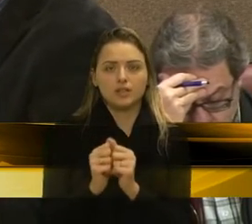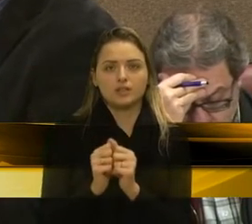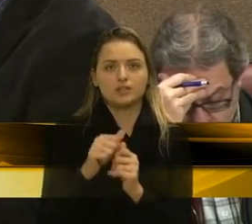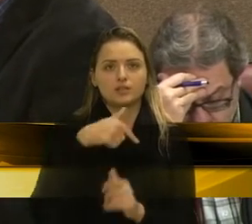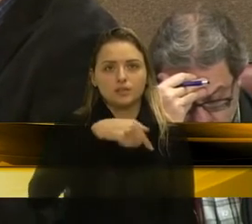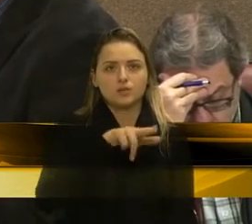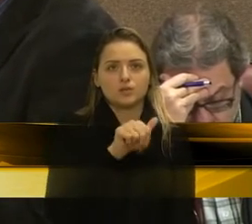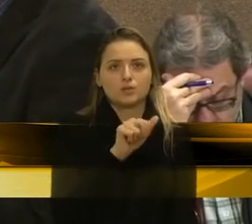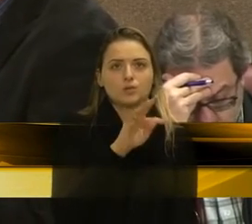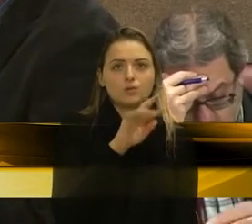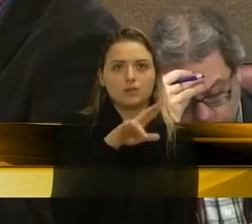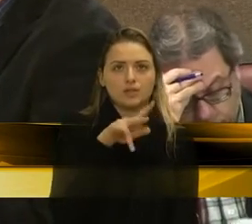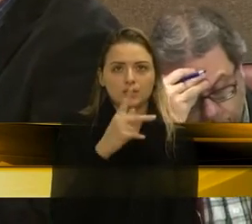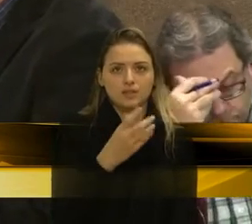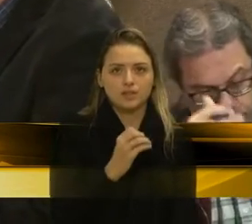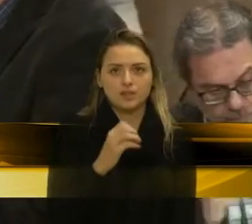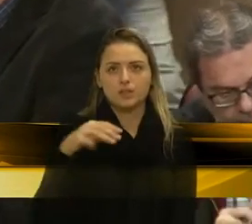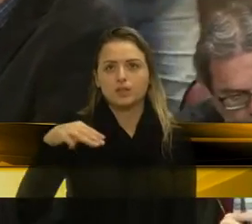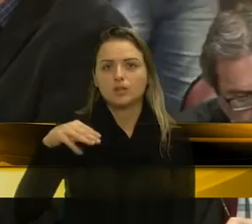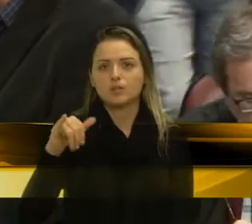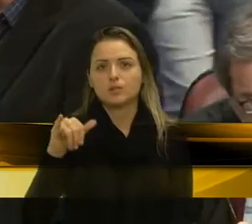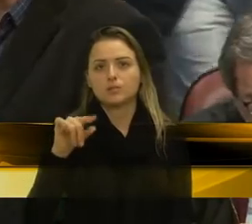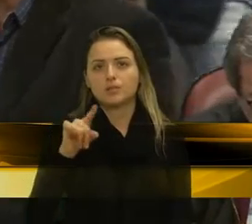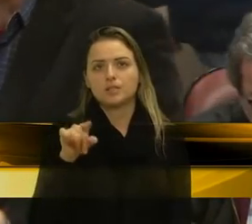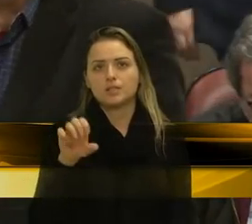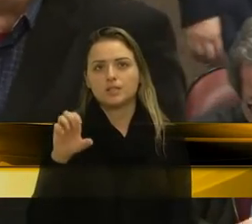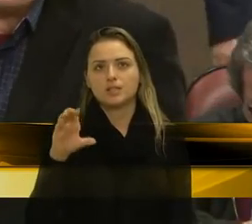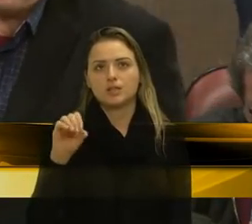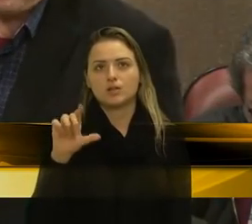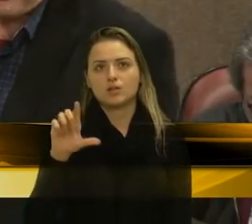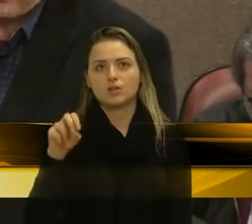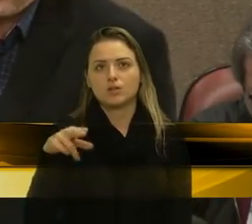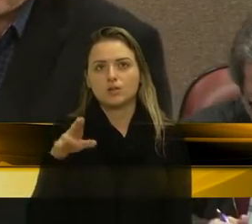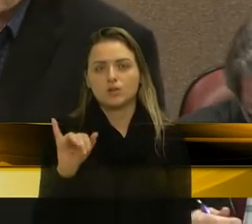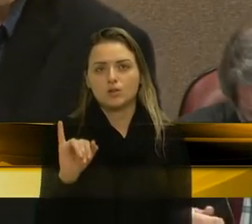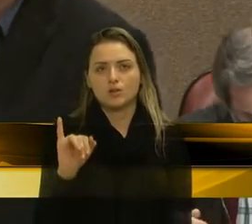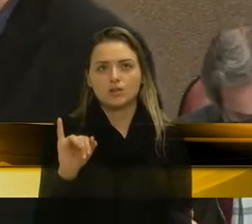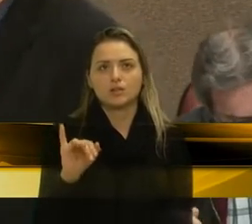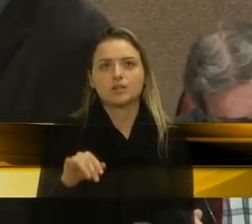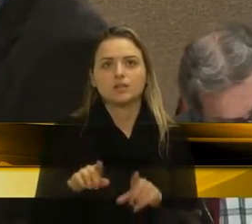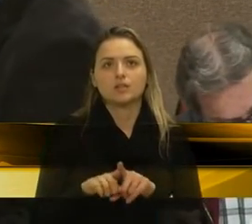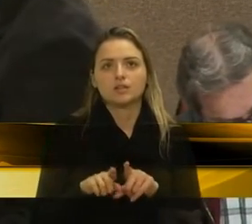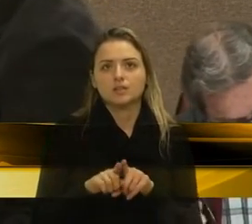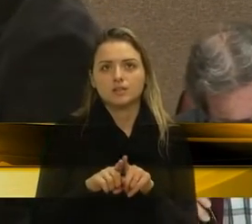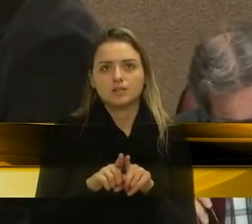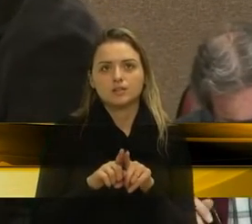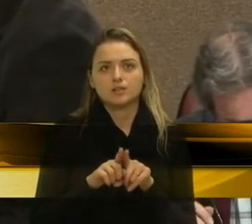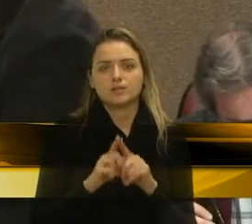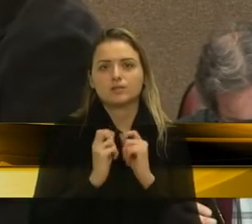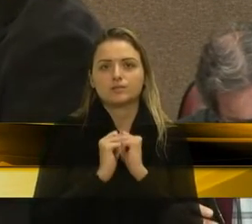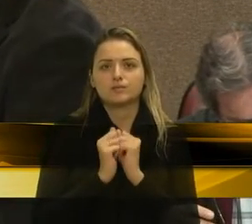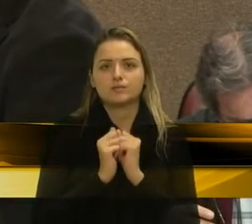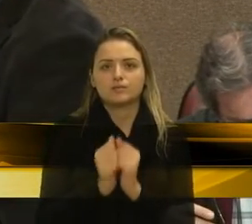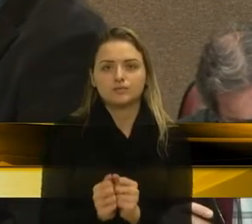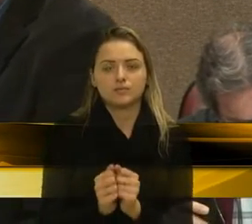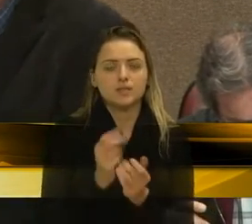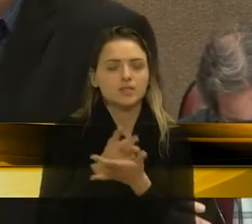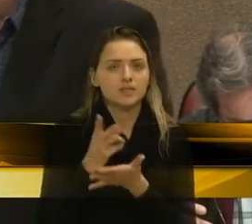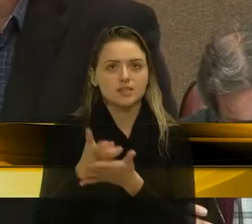o Misericolone. Que bom, grande expoente da nossa cultura, esteja sempre conosco aqui, é sempre